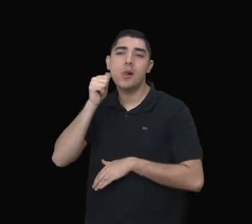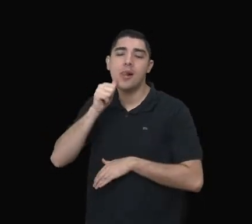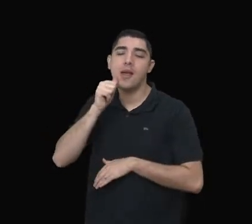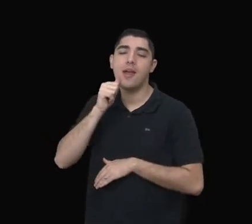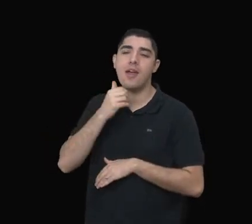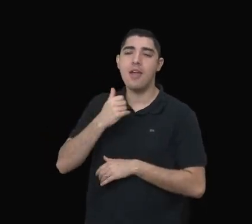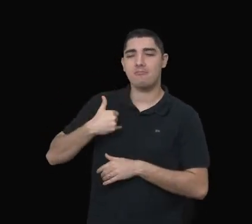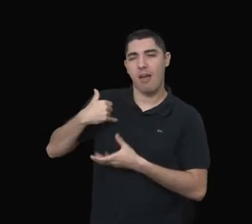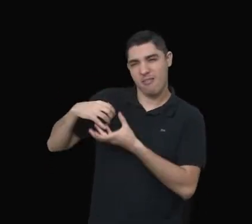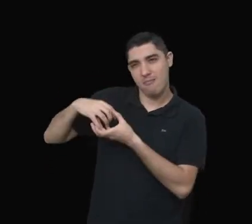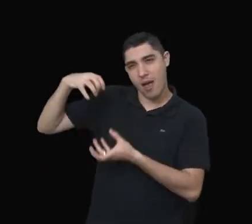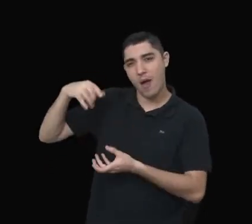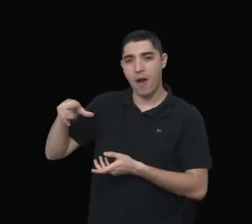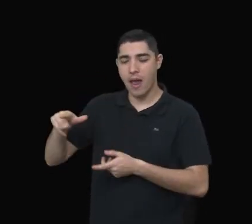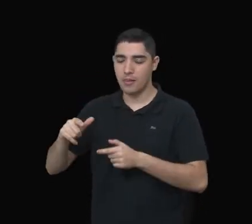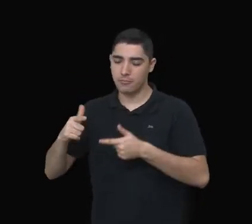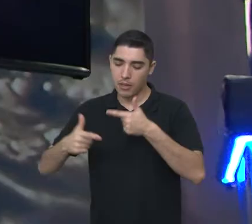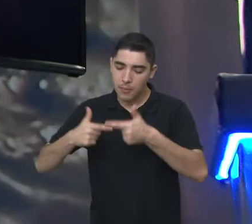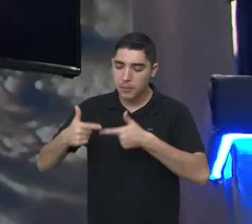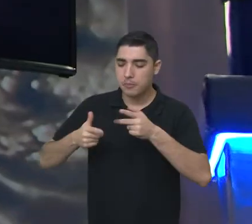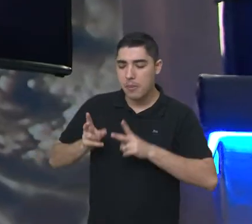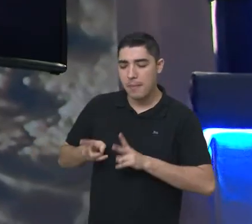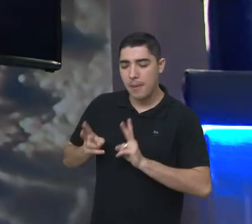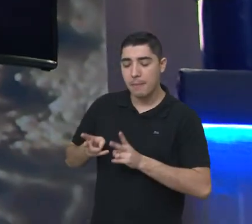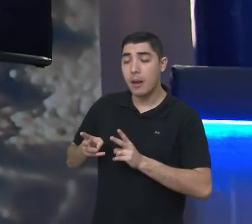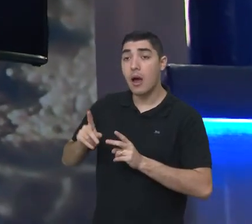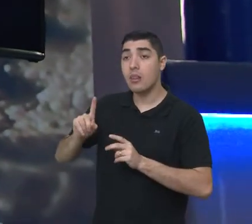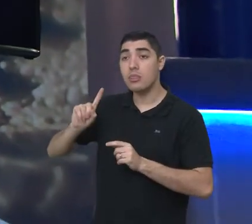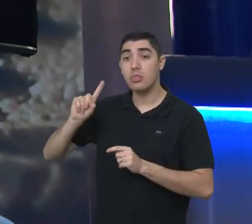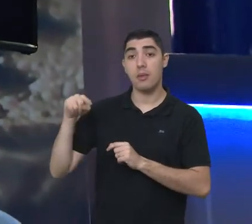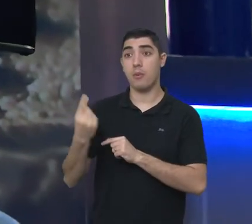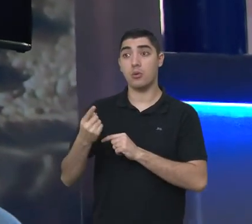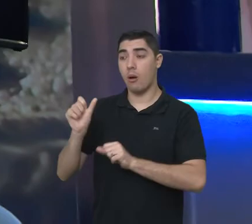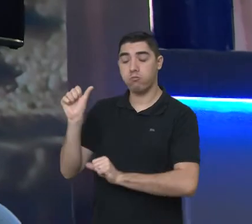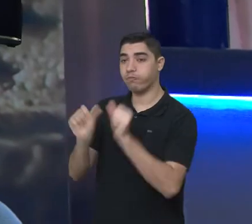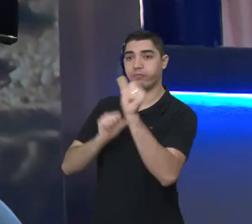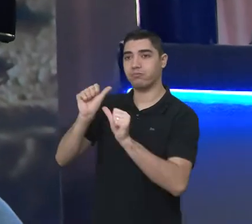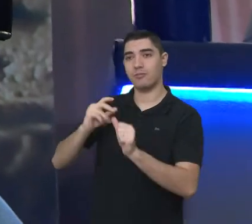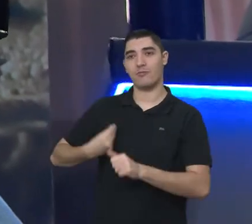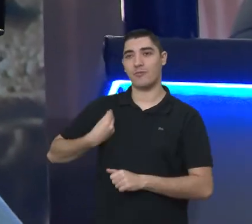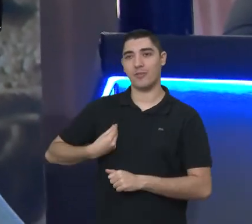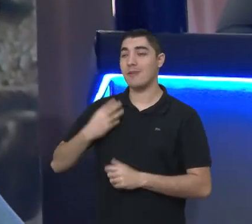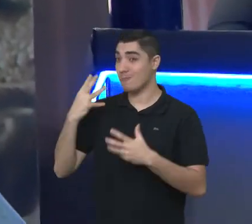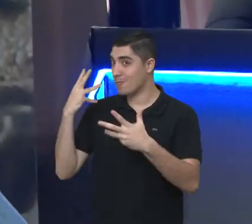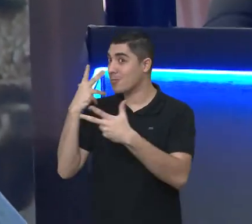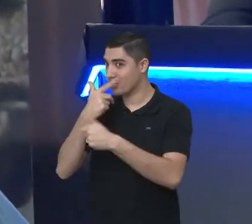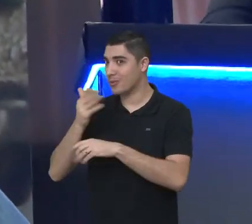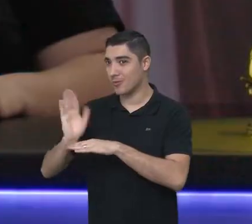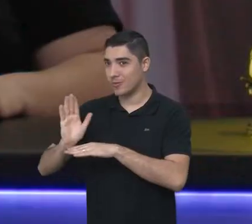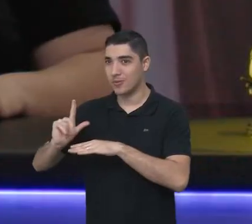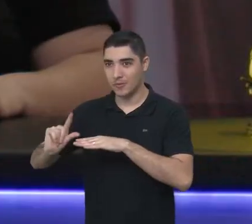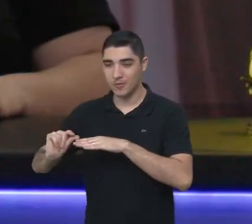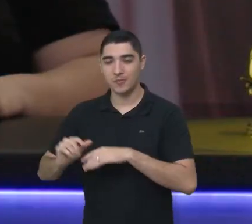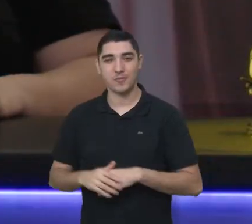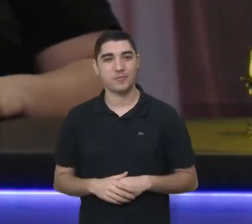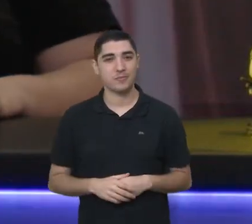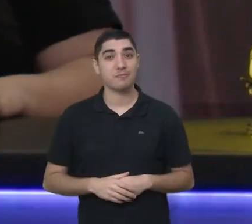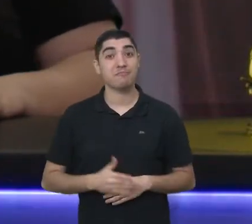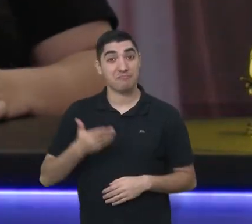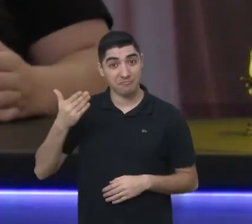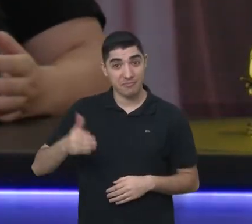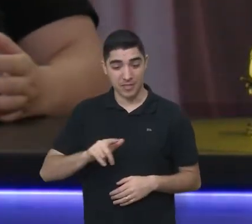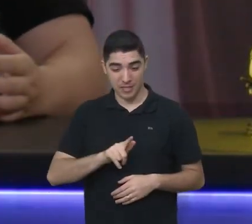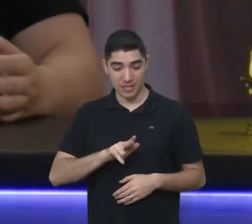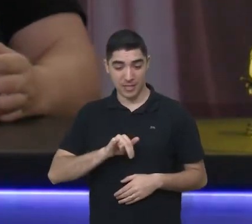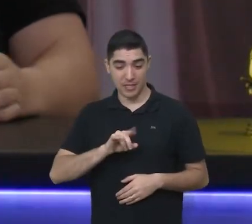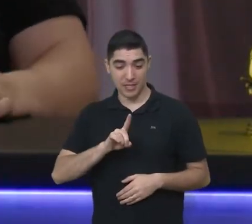trabalho monótono e depois, de repente, ela tem a vida transformada. O filme é bem bonito. Então é isso aí. Guida,